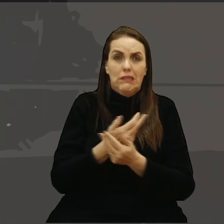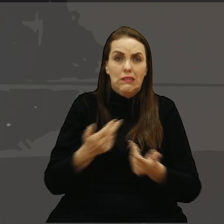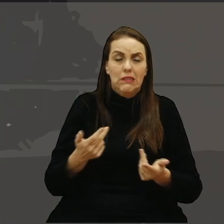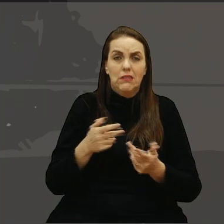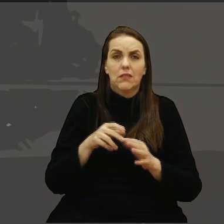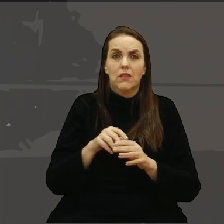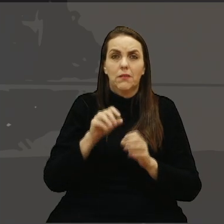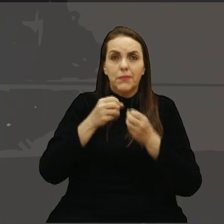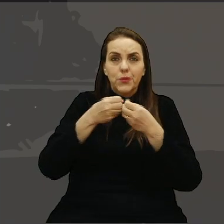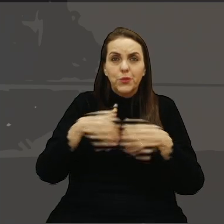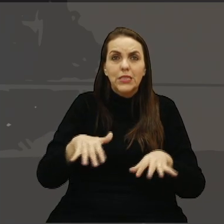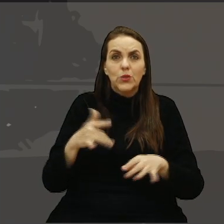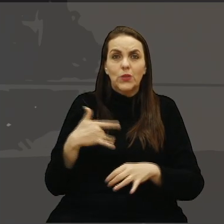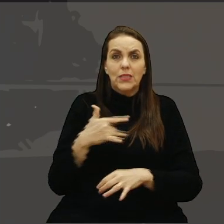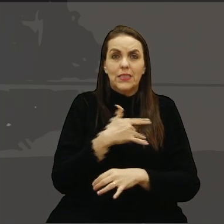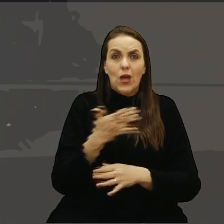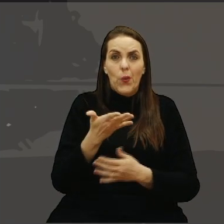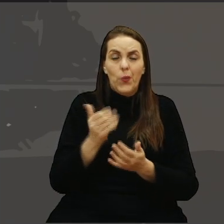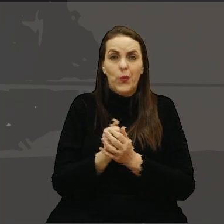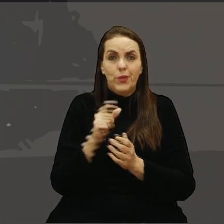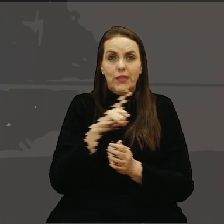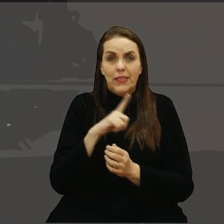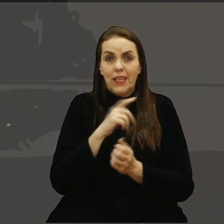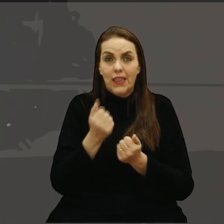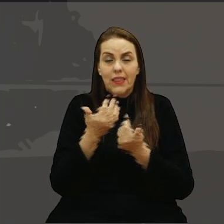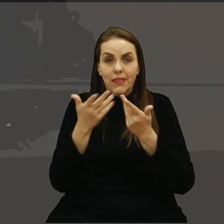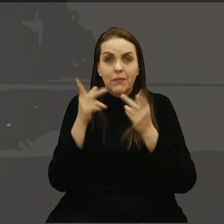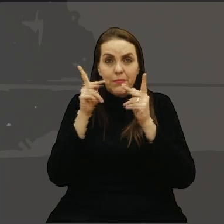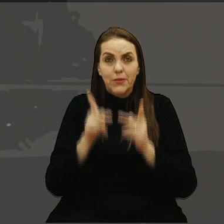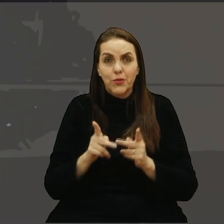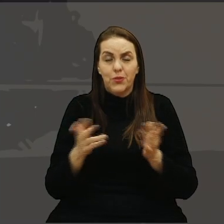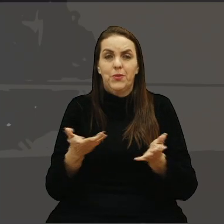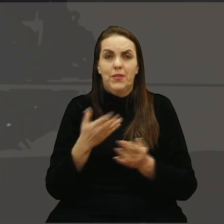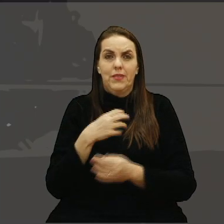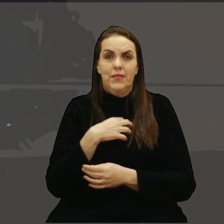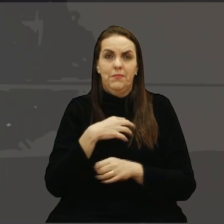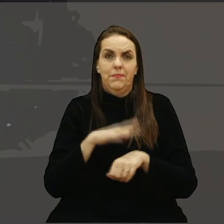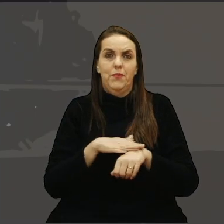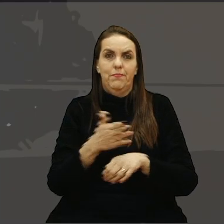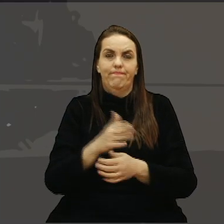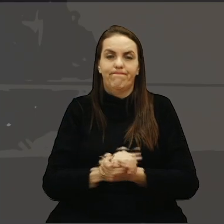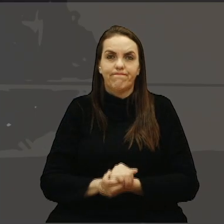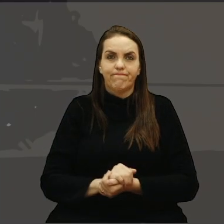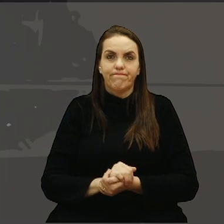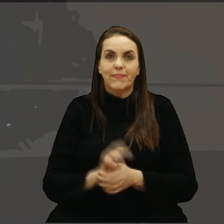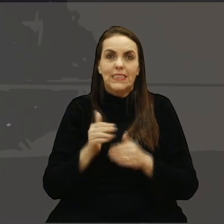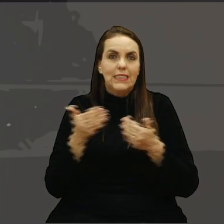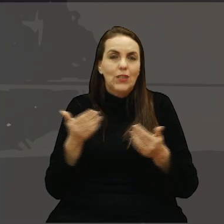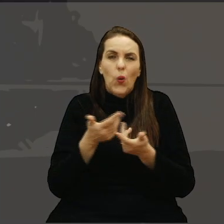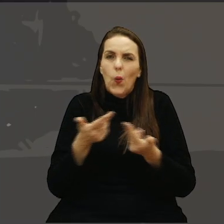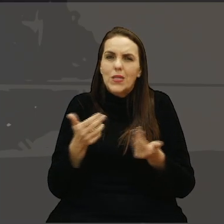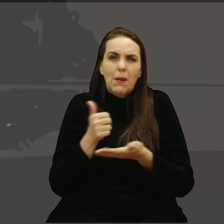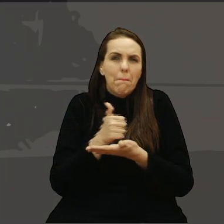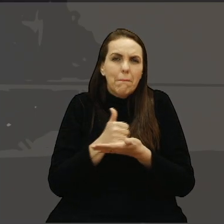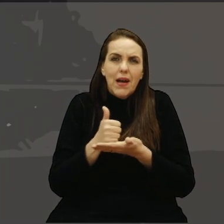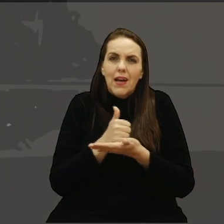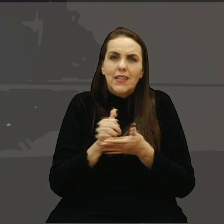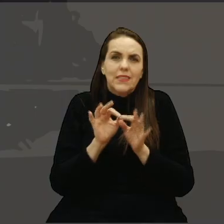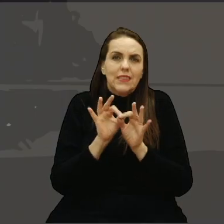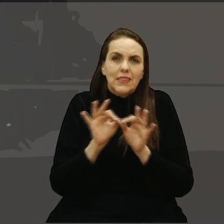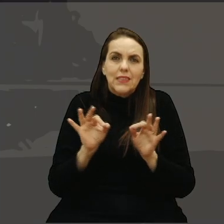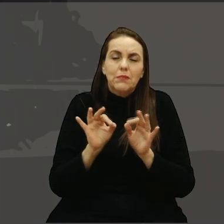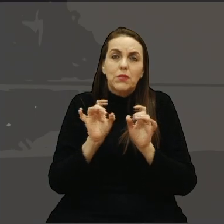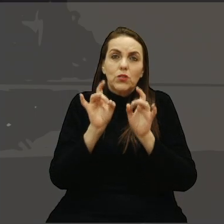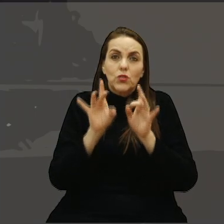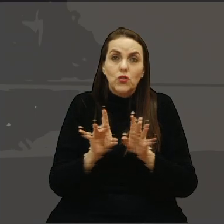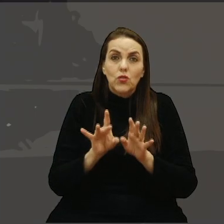prejuízos à saúde que acaba causando nessa situação. Então, são coisas básicas, simples, que é só